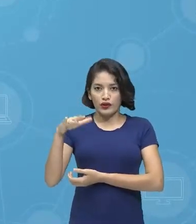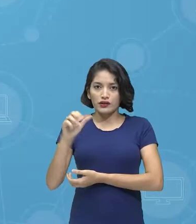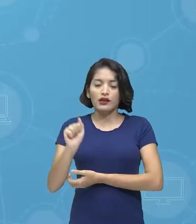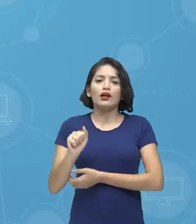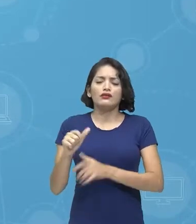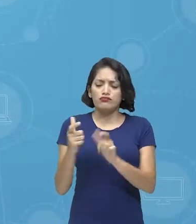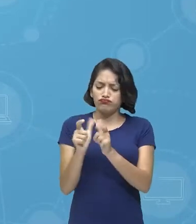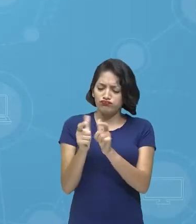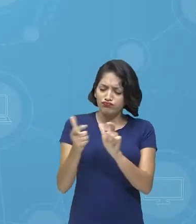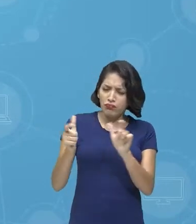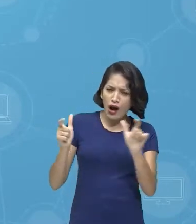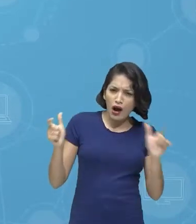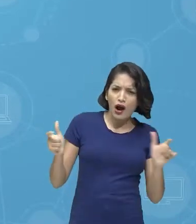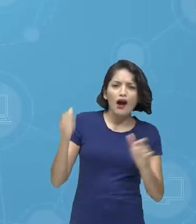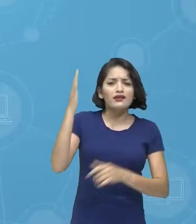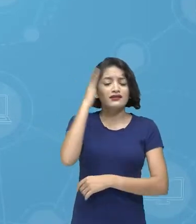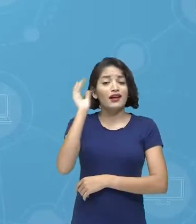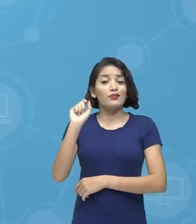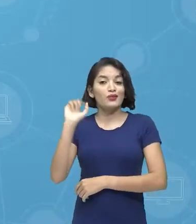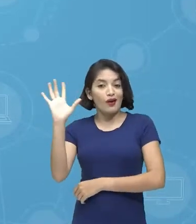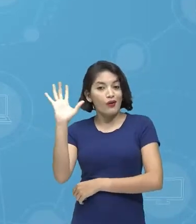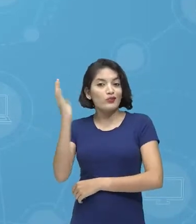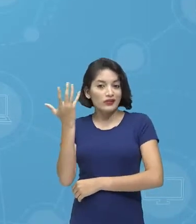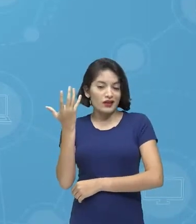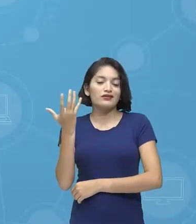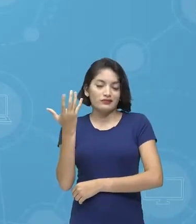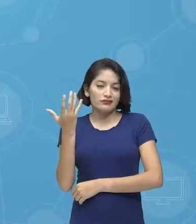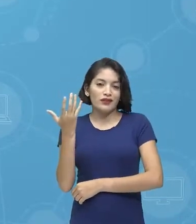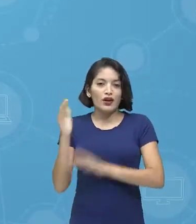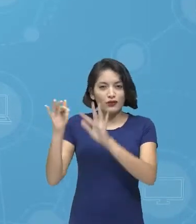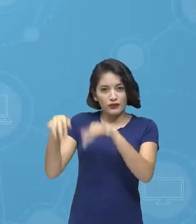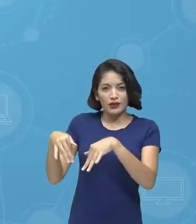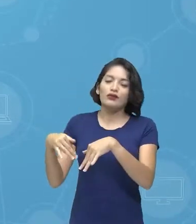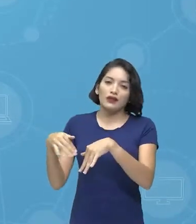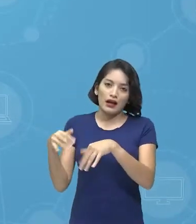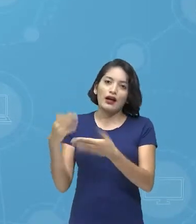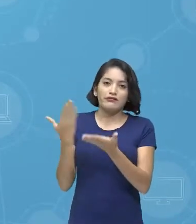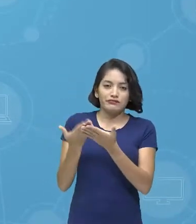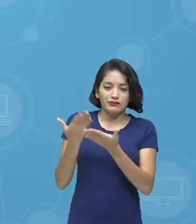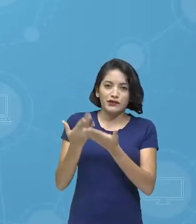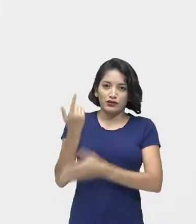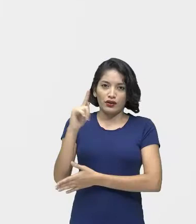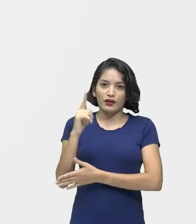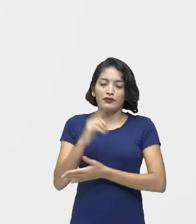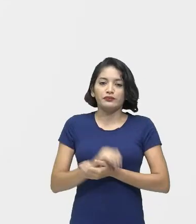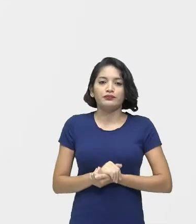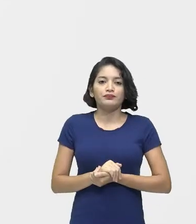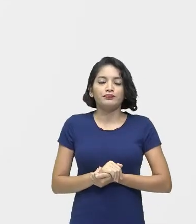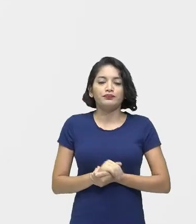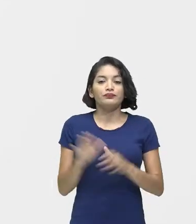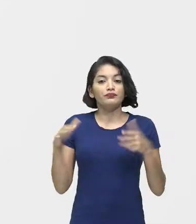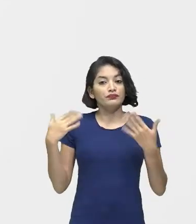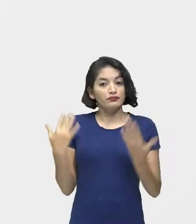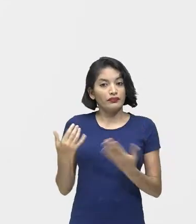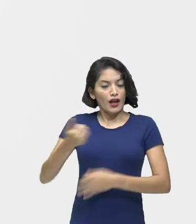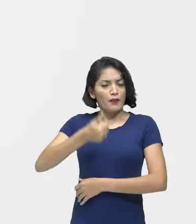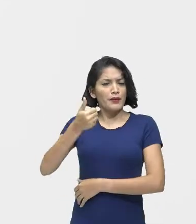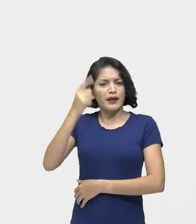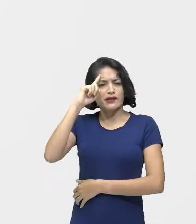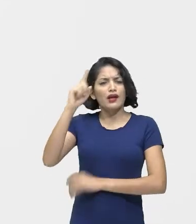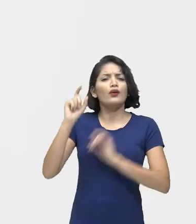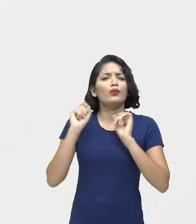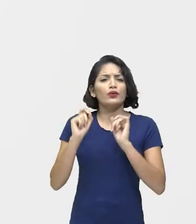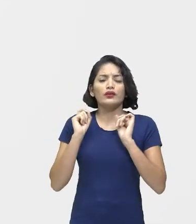que aí vocês já viram o que acontece com ele aí na última aula de geografia. Então vamos lá? Então vamos trazer para vocês aí uma primeira ideia que diz